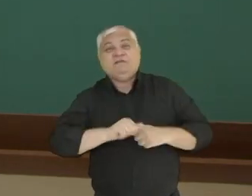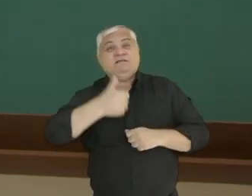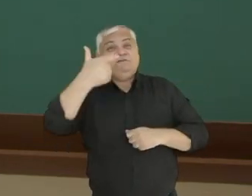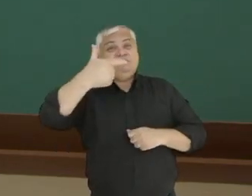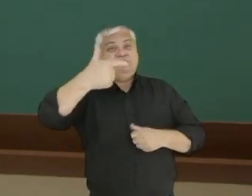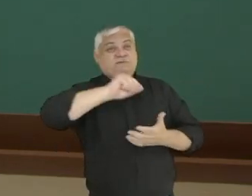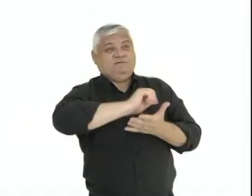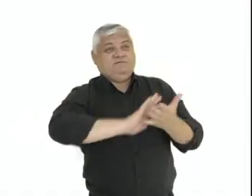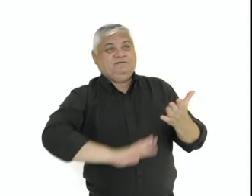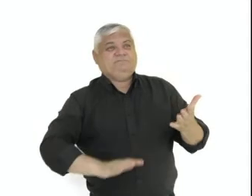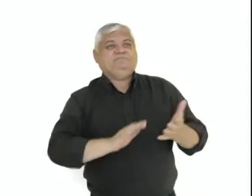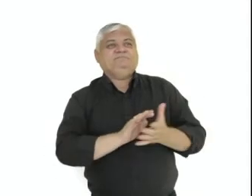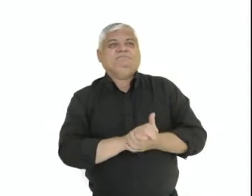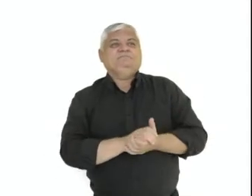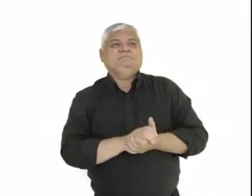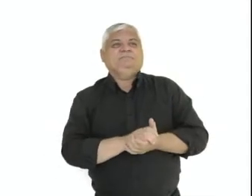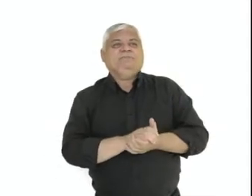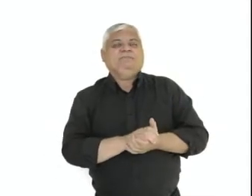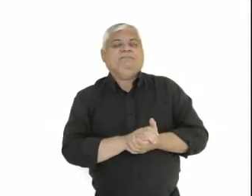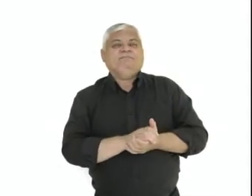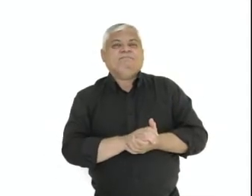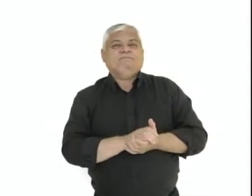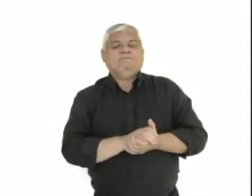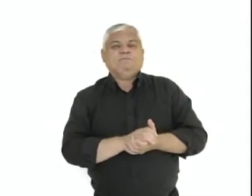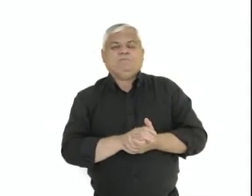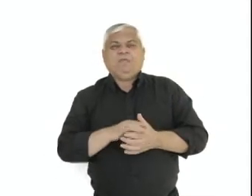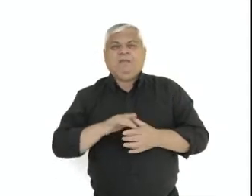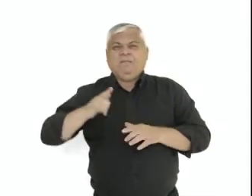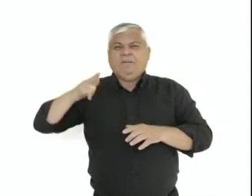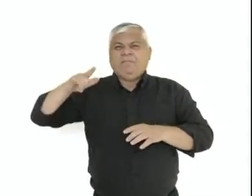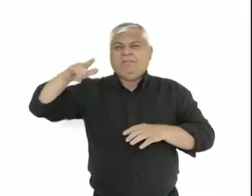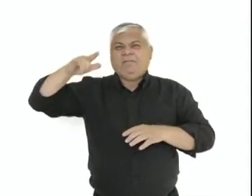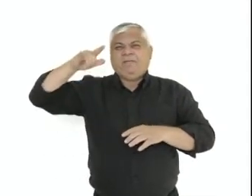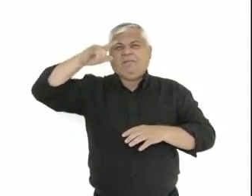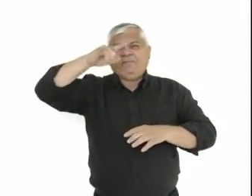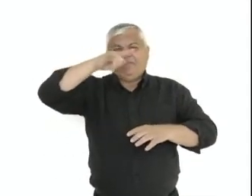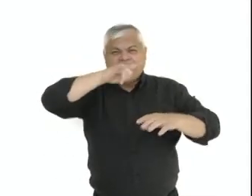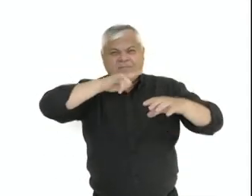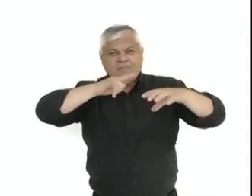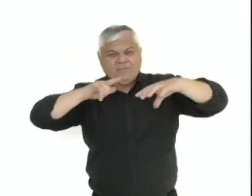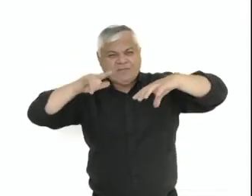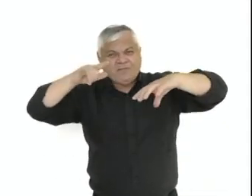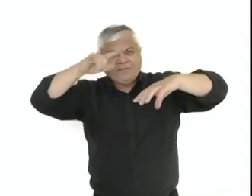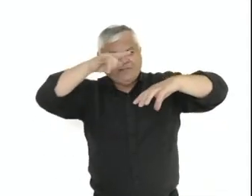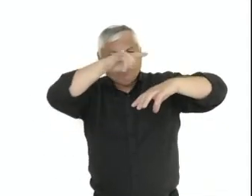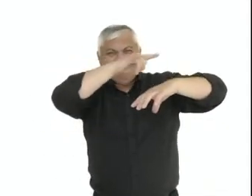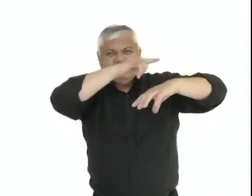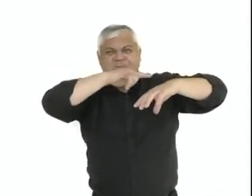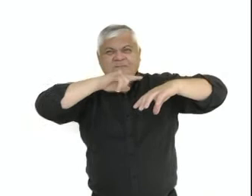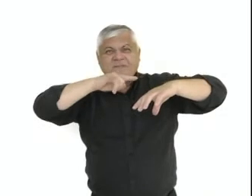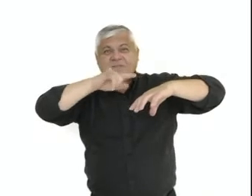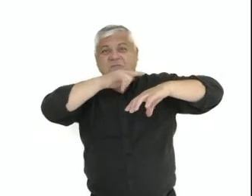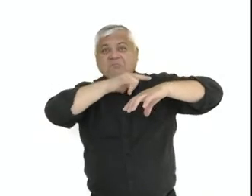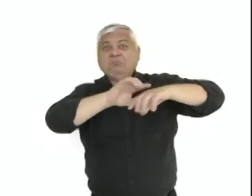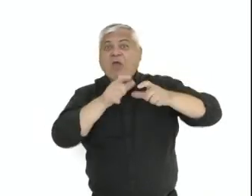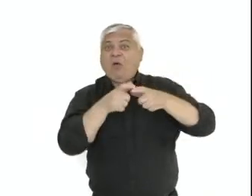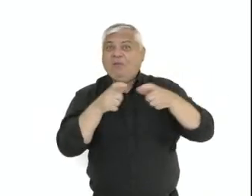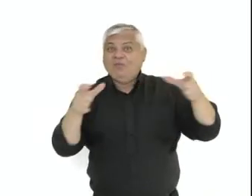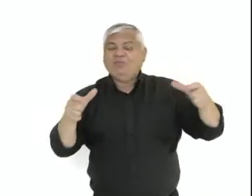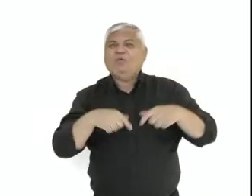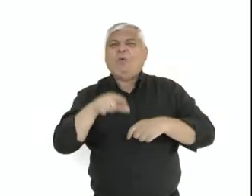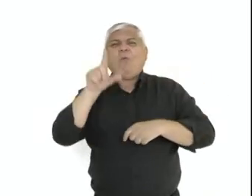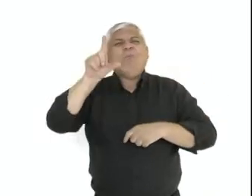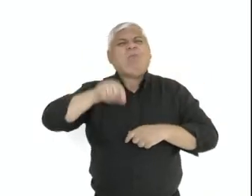para você. Olha aqui, ó. A utilização de drones vem se popularizando nos últimos anos em função do baixo